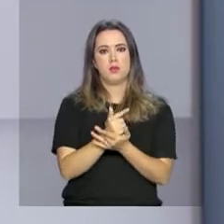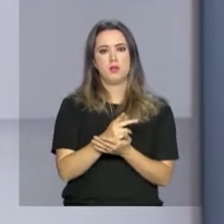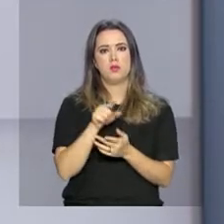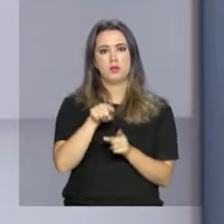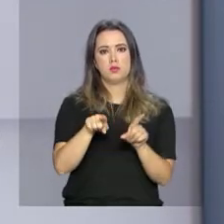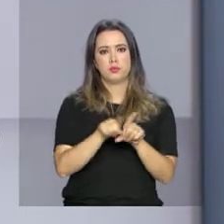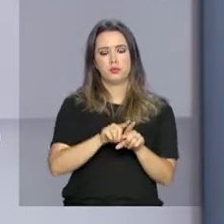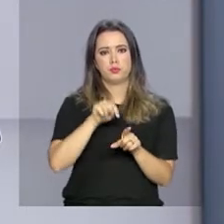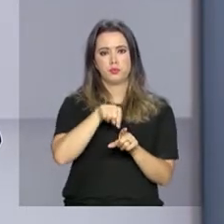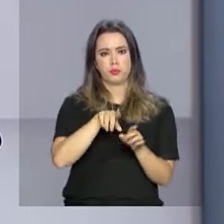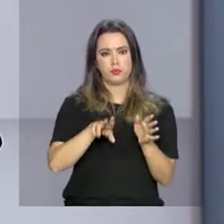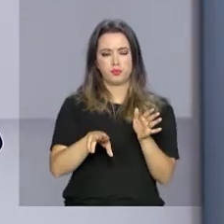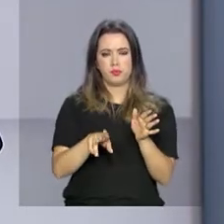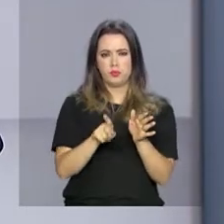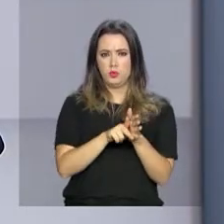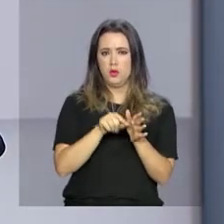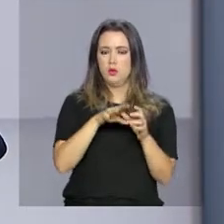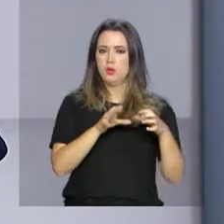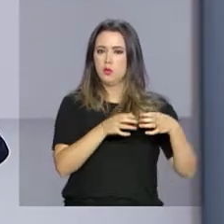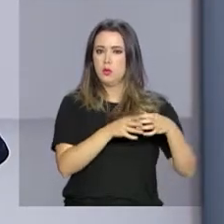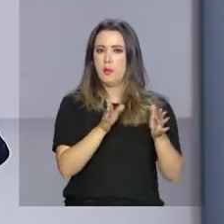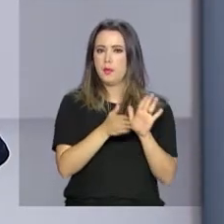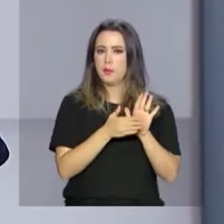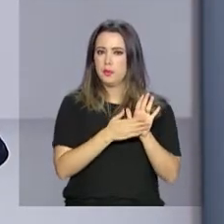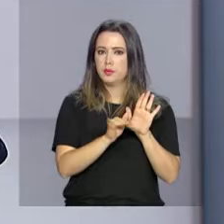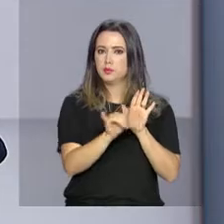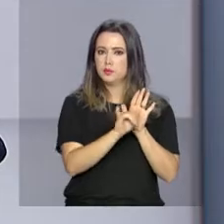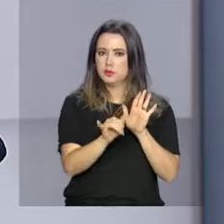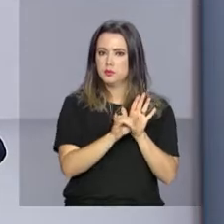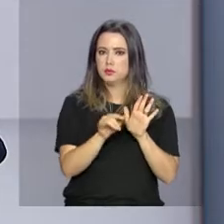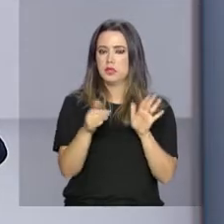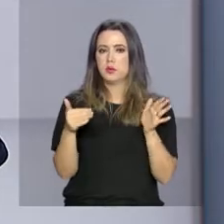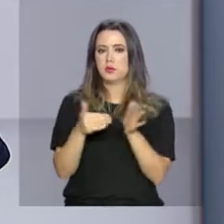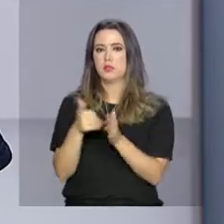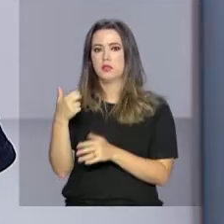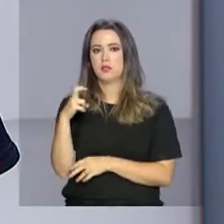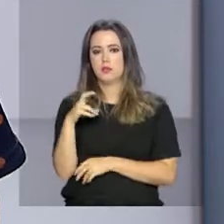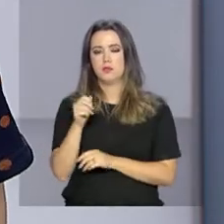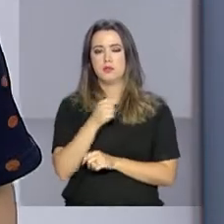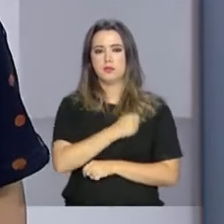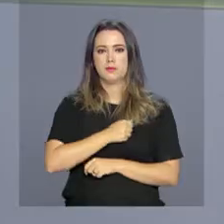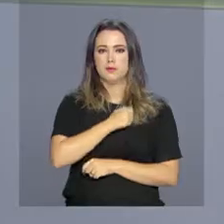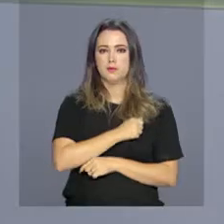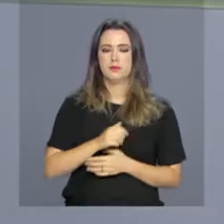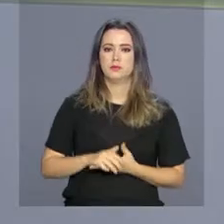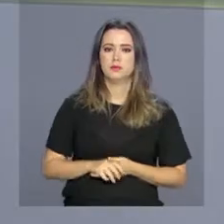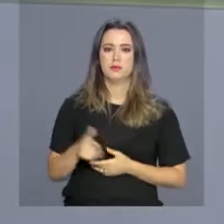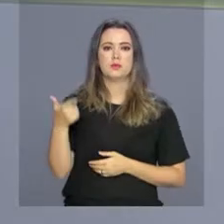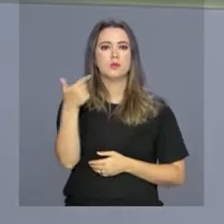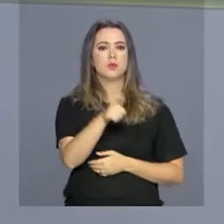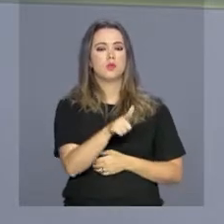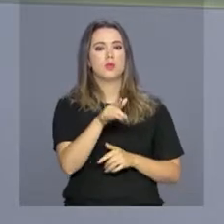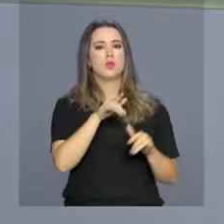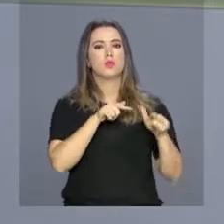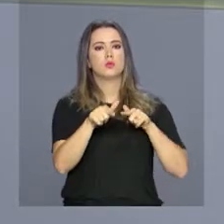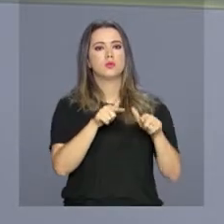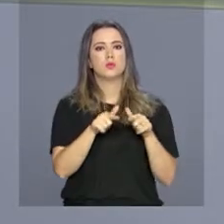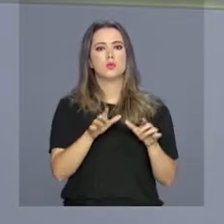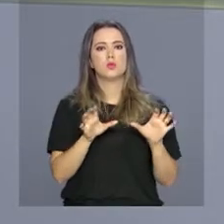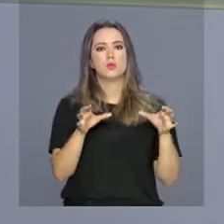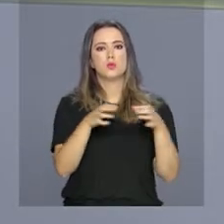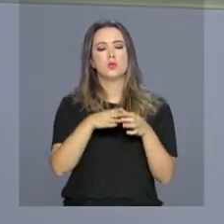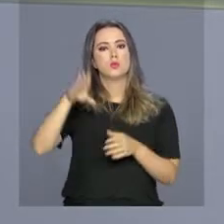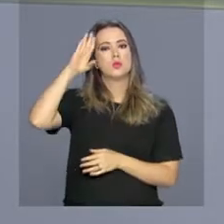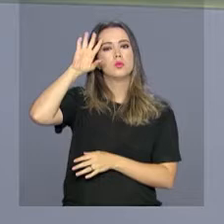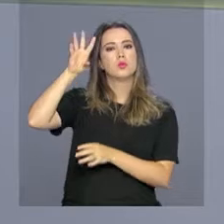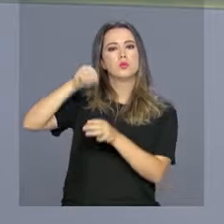do gabinete. As propostas das empresas devem ser enviadas até o dia 15 de agosto. Em outra ação, o Gabinete de